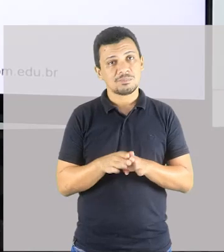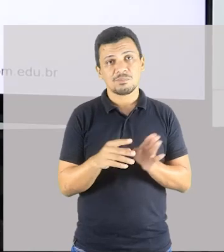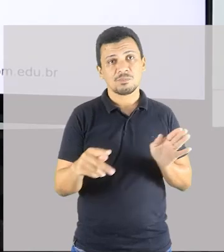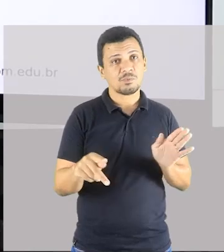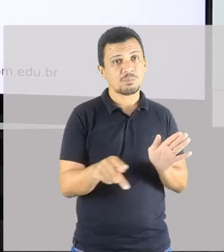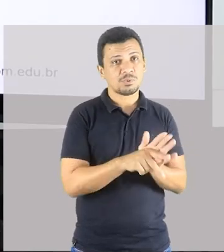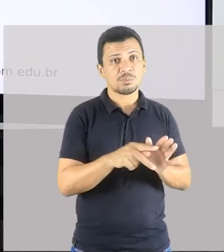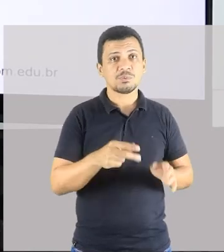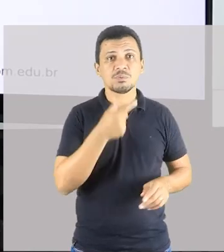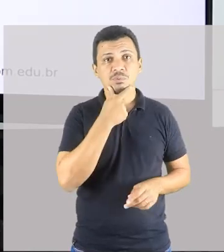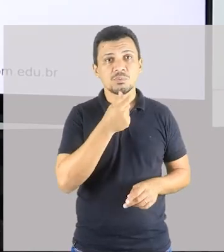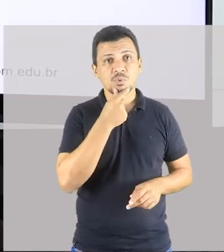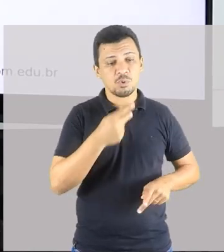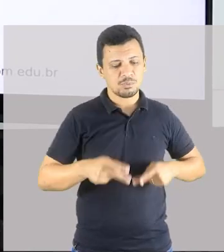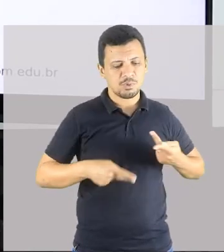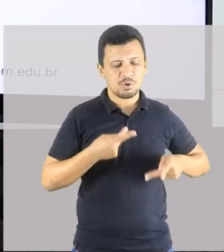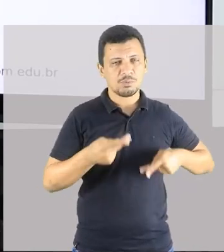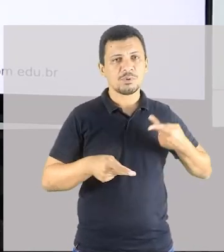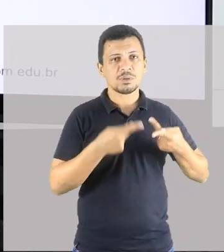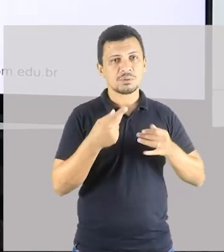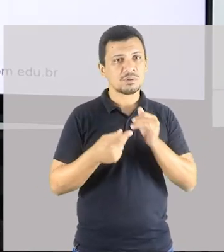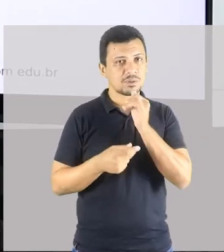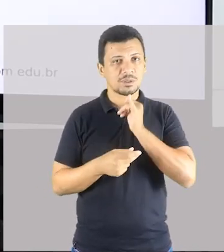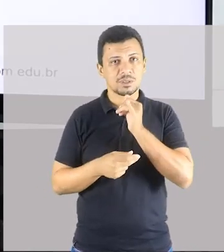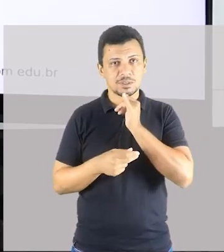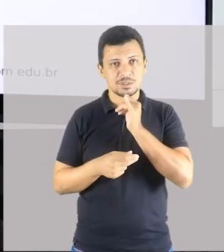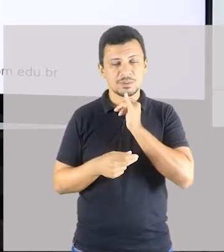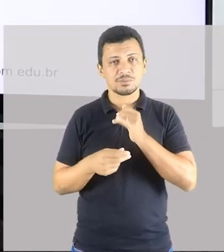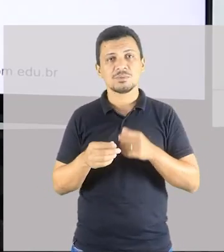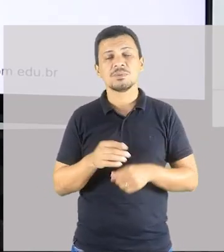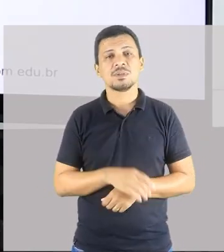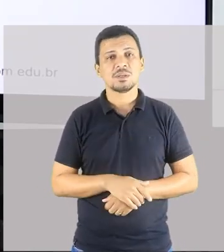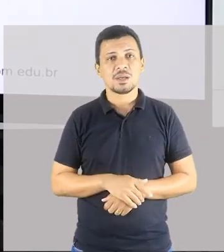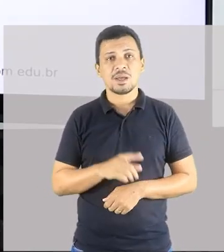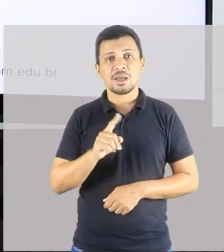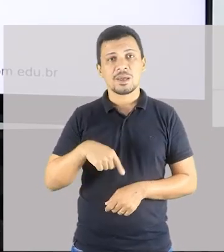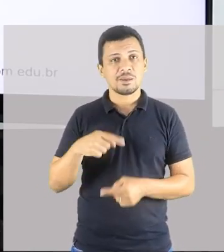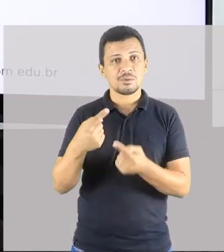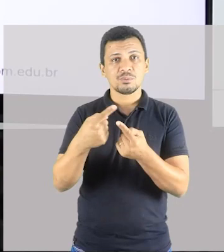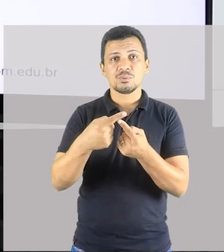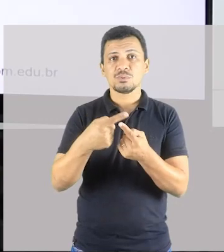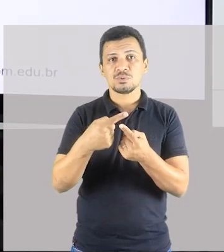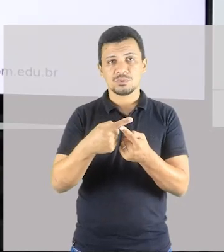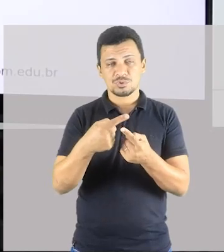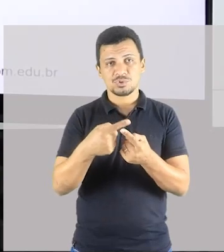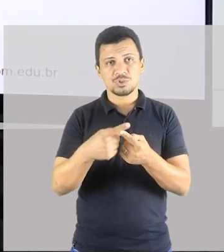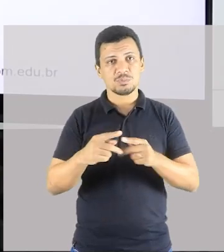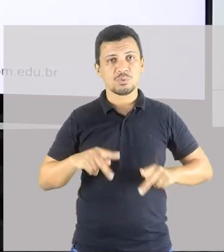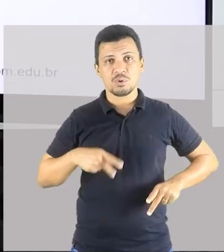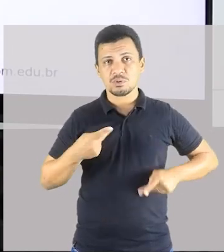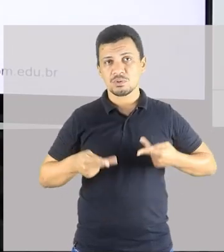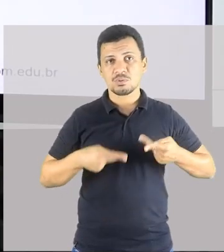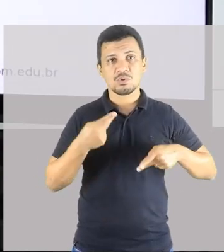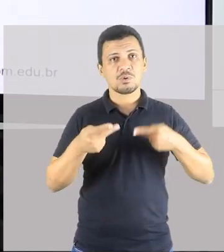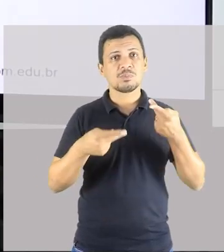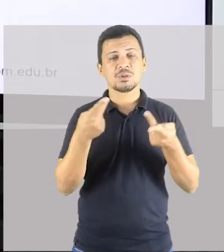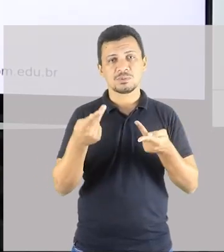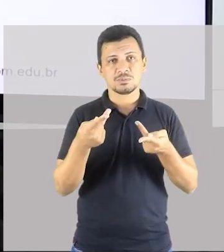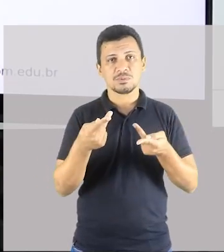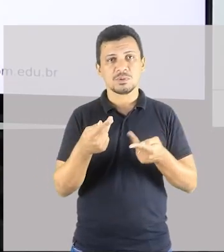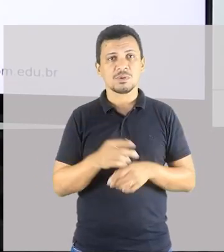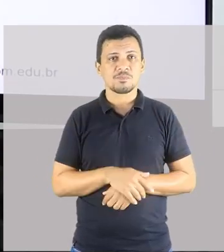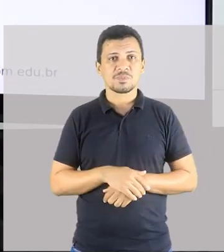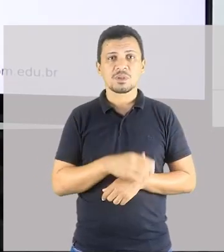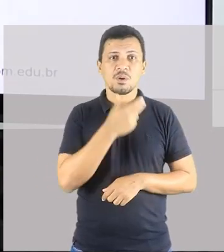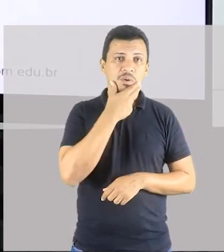testosterona são exemplos de esteroides. É a classificação desse tipo de hormônios, tá? Os hormônios